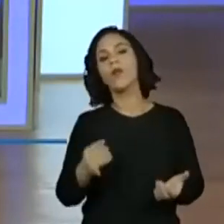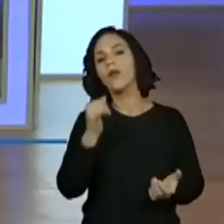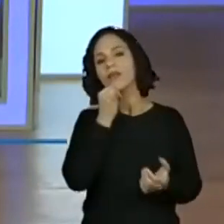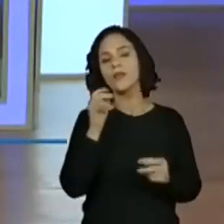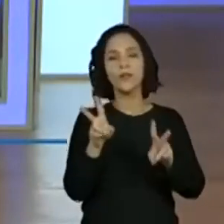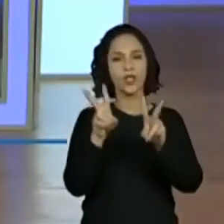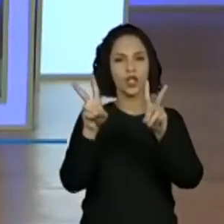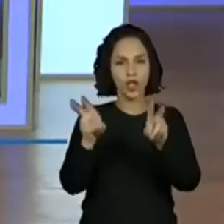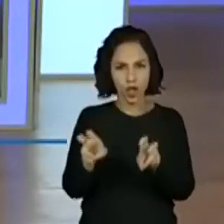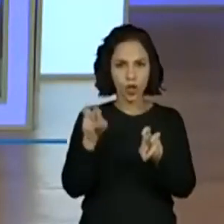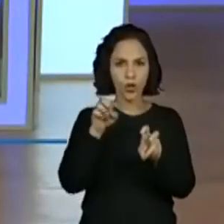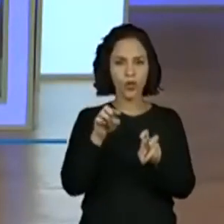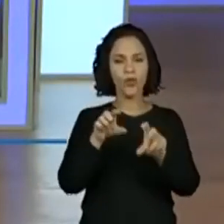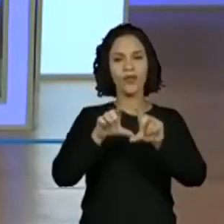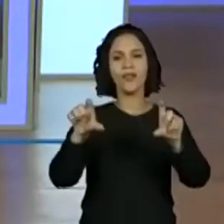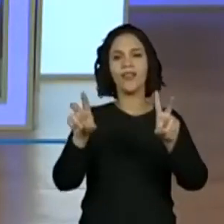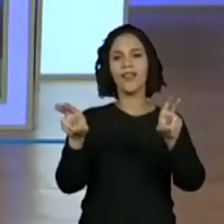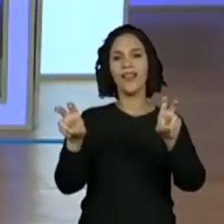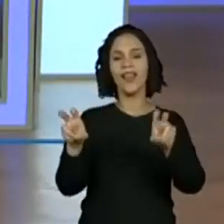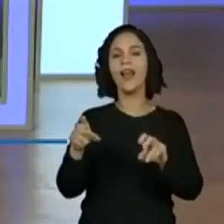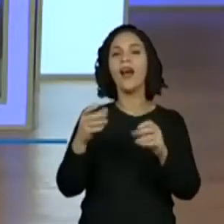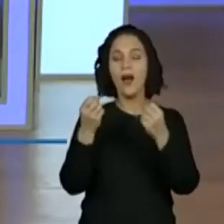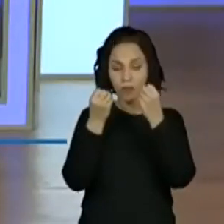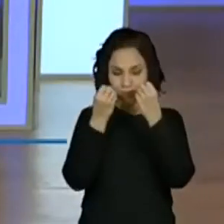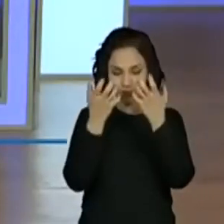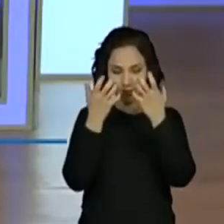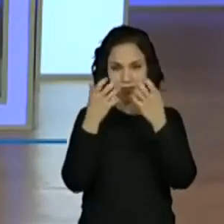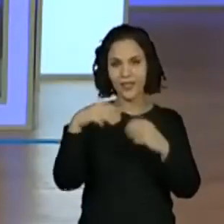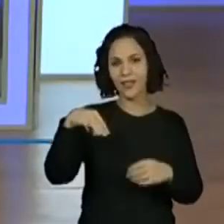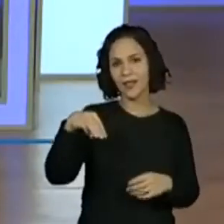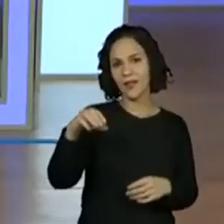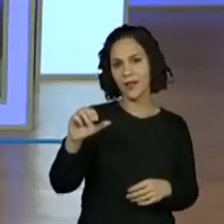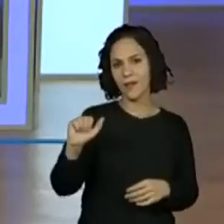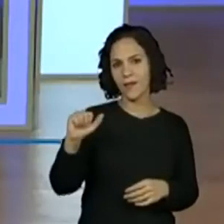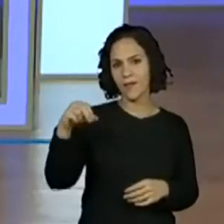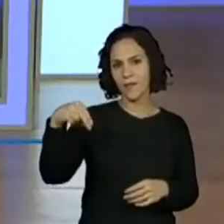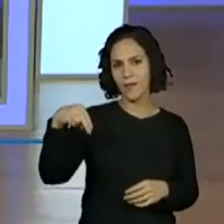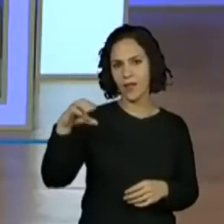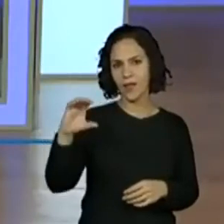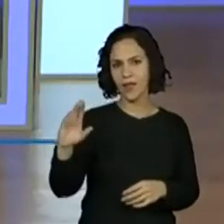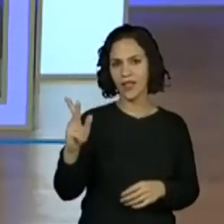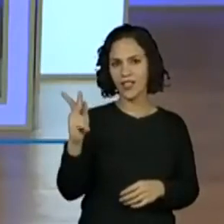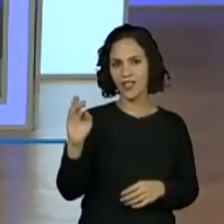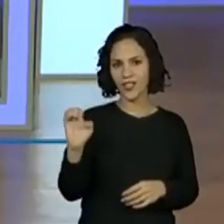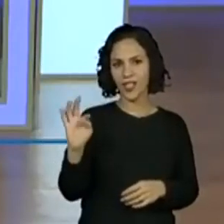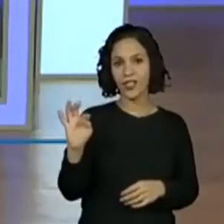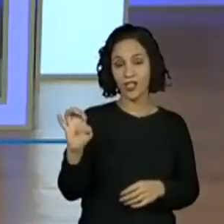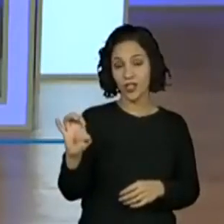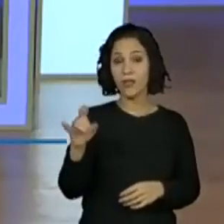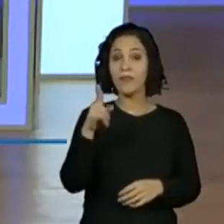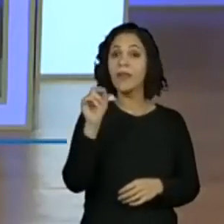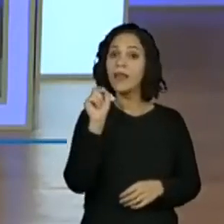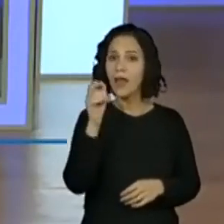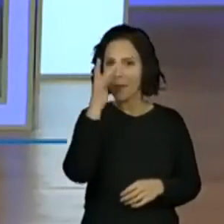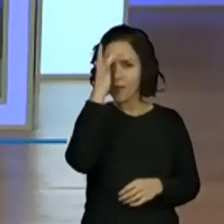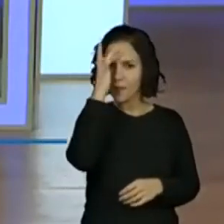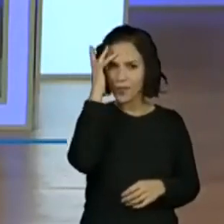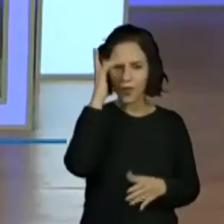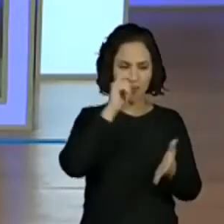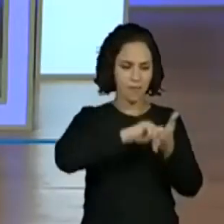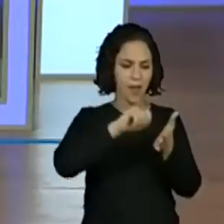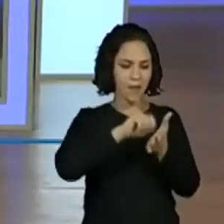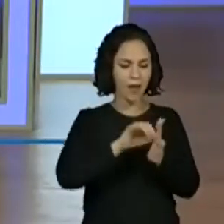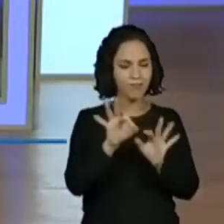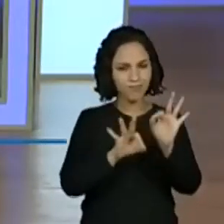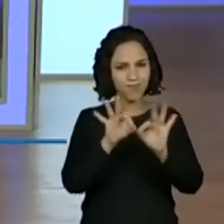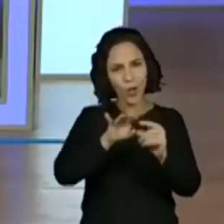título, que a gente chama de manchete, a ideia da gente querer ali atrair a atenção do leitor. Então, quem a faz percebe isso. O subtítulo